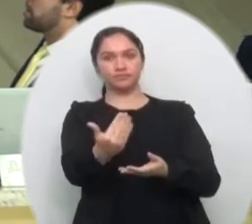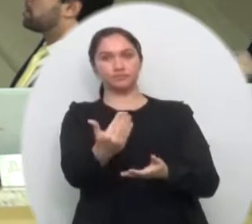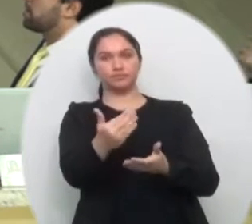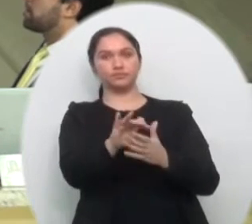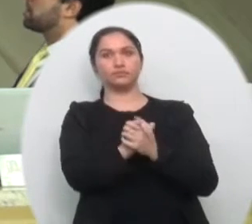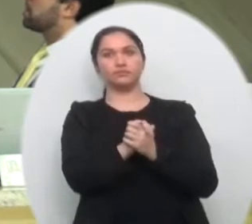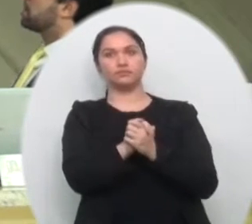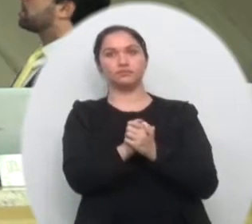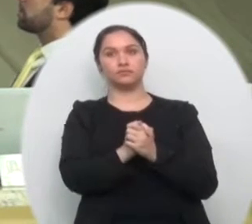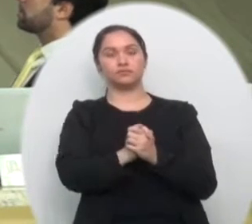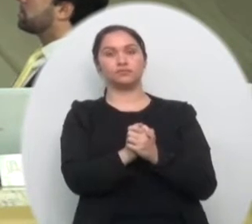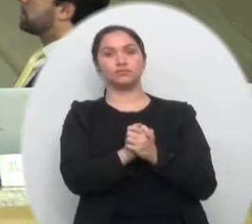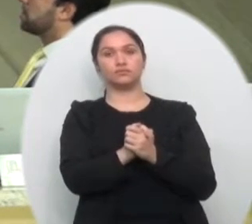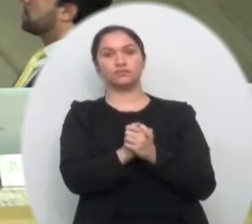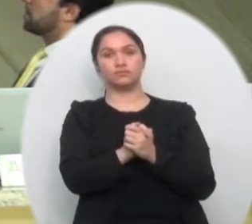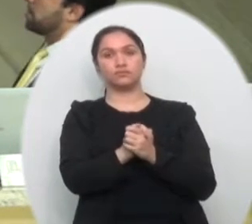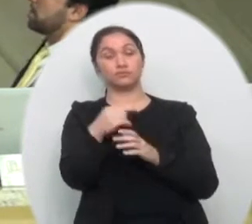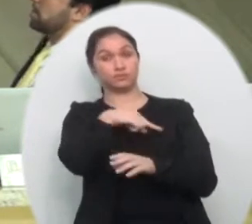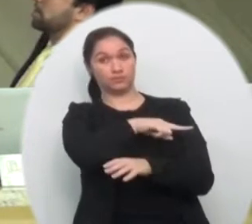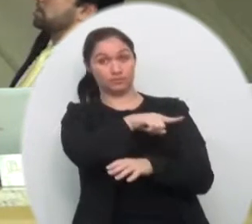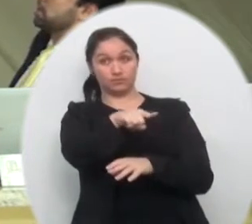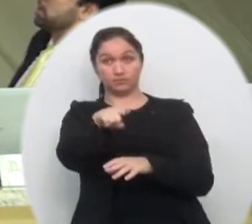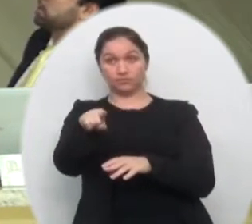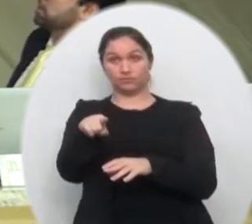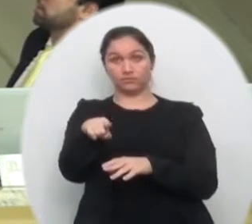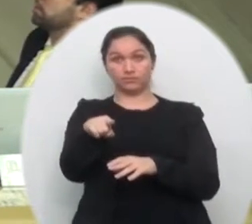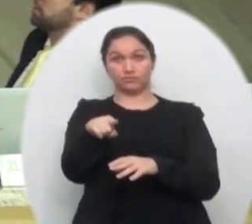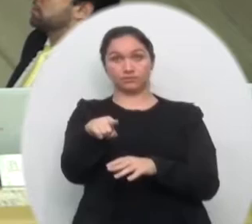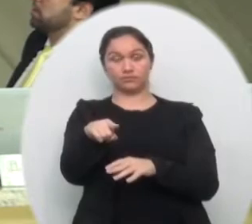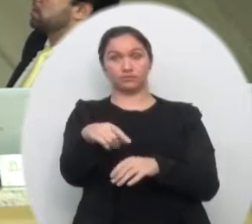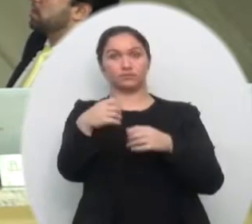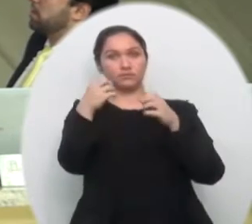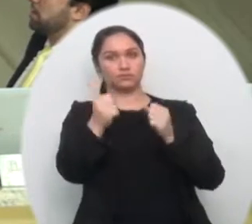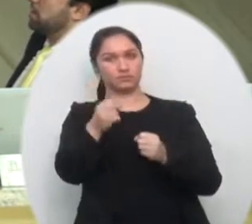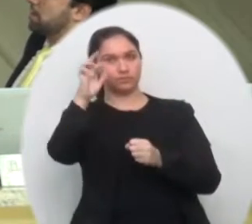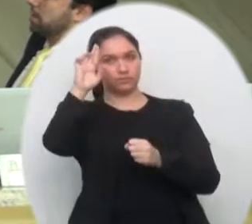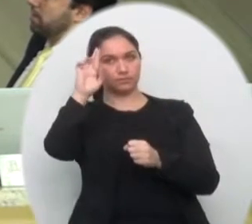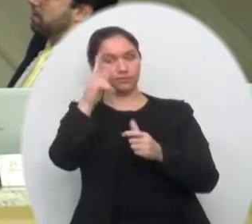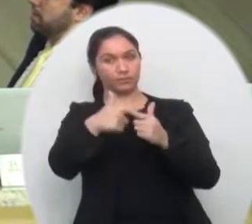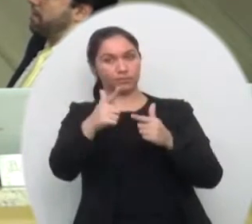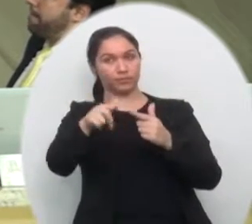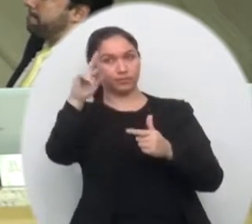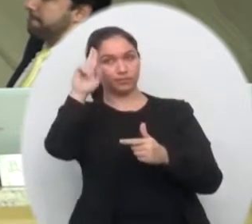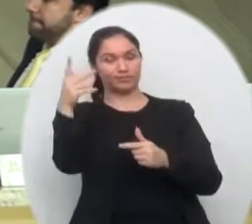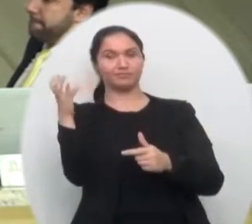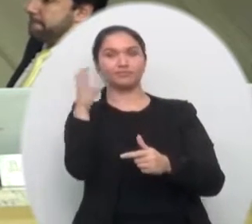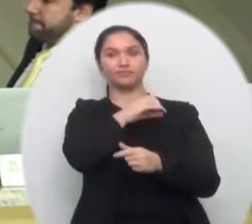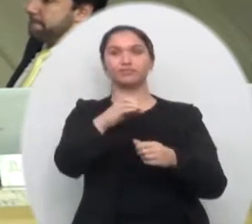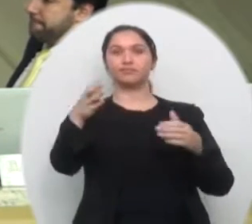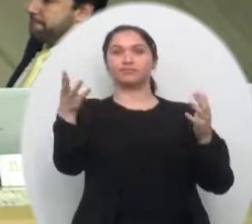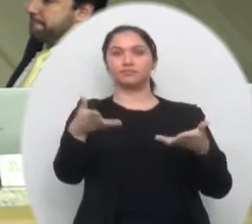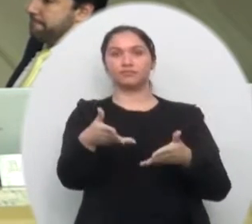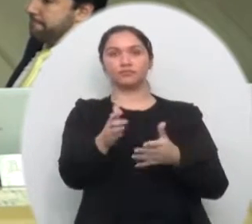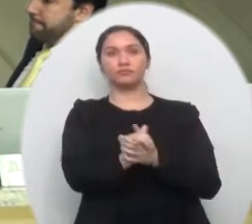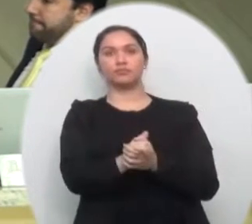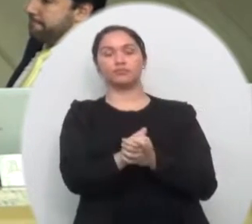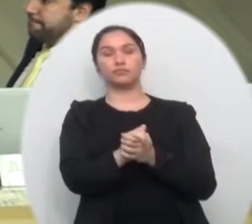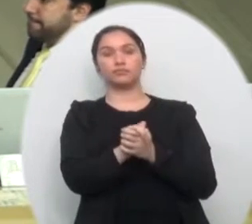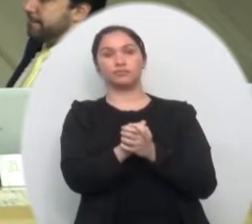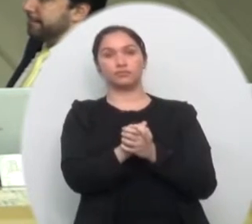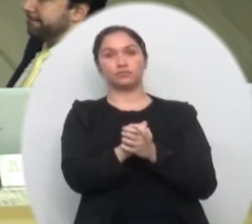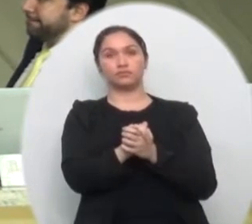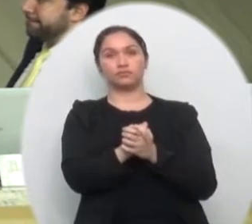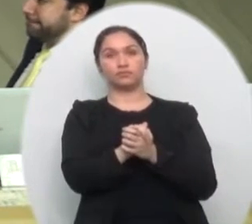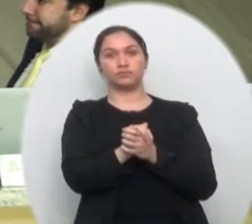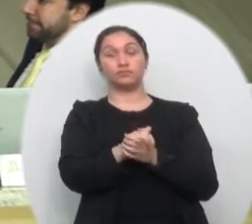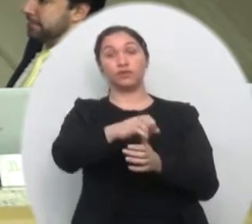isso para vocês encarecidamente. Agora eu vou passar a palavra para a